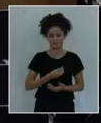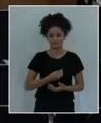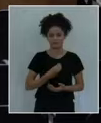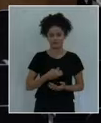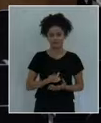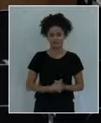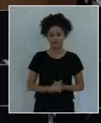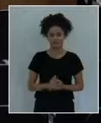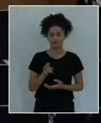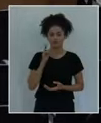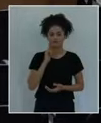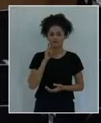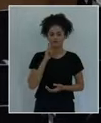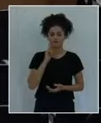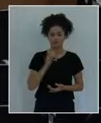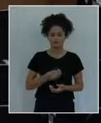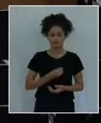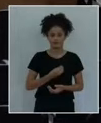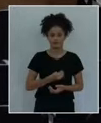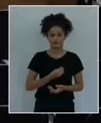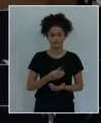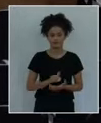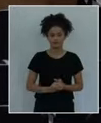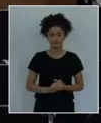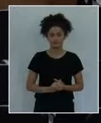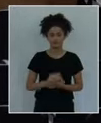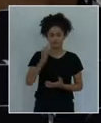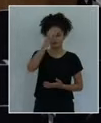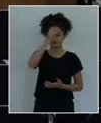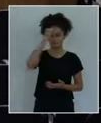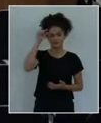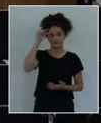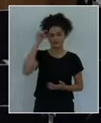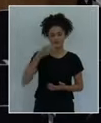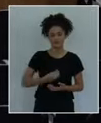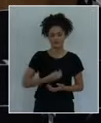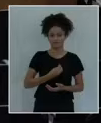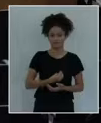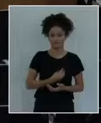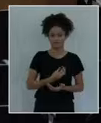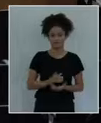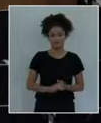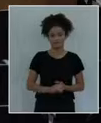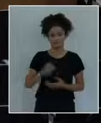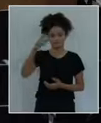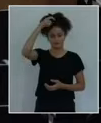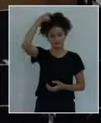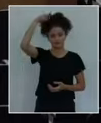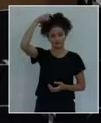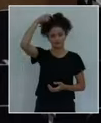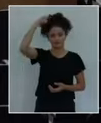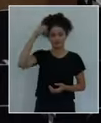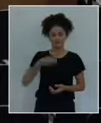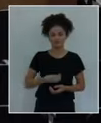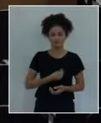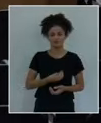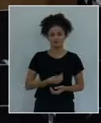Presente. Hermano Luiz dos Santos. Presente. José Gonçalves Osório Filho. Presente. José Rubens Tavares.